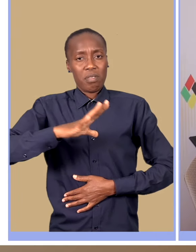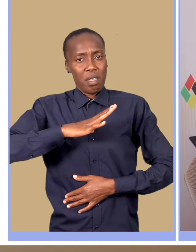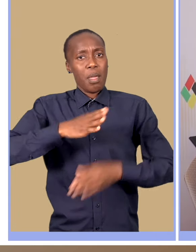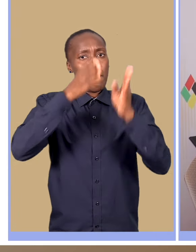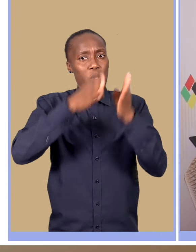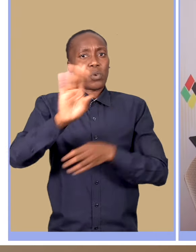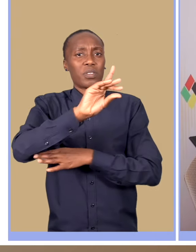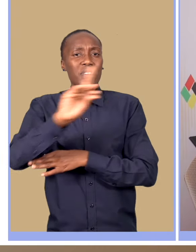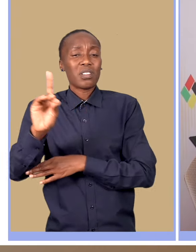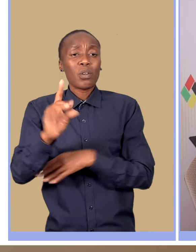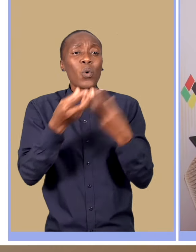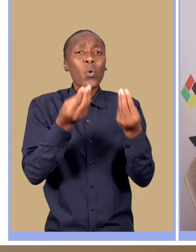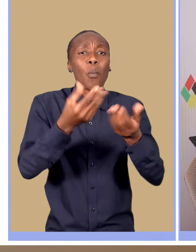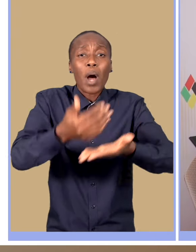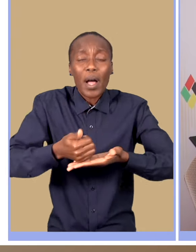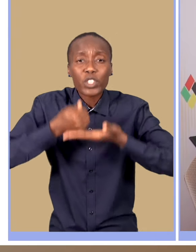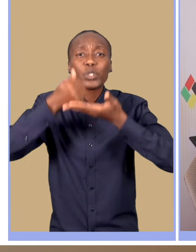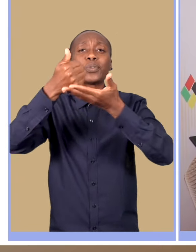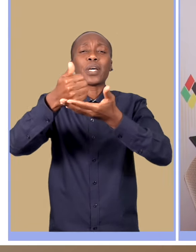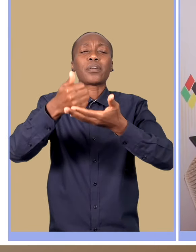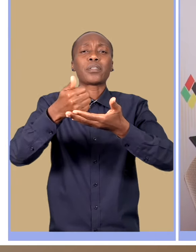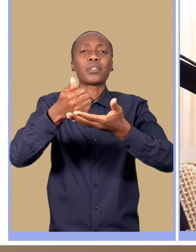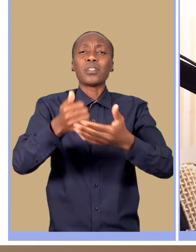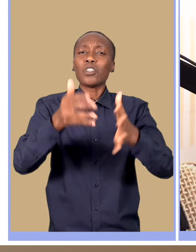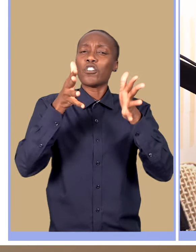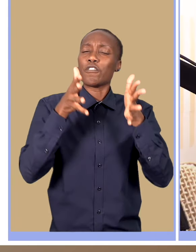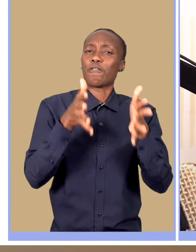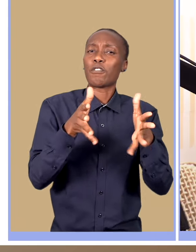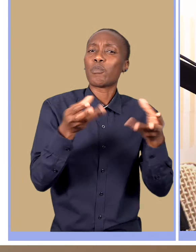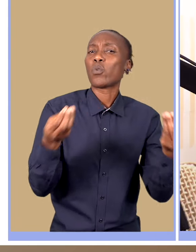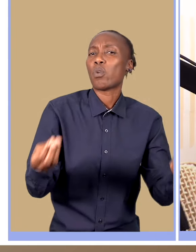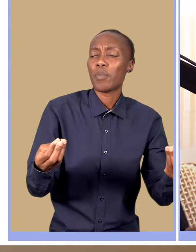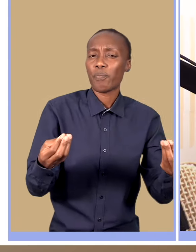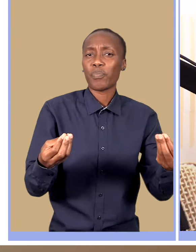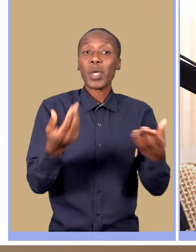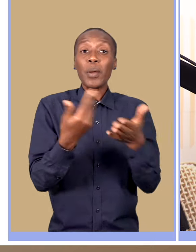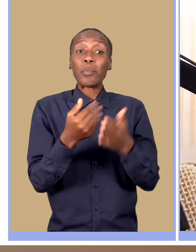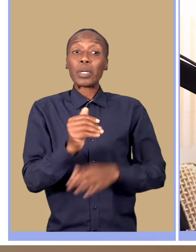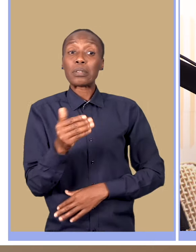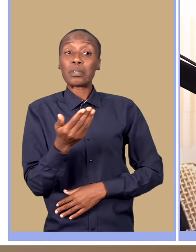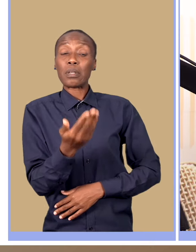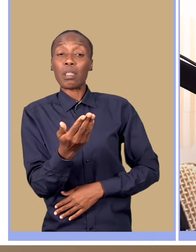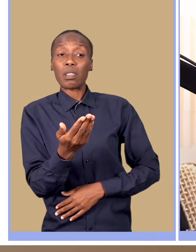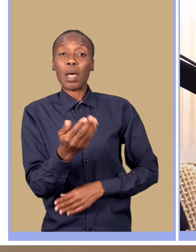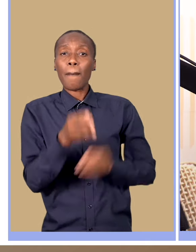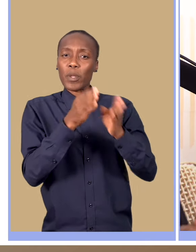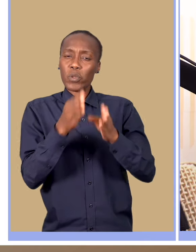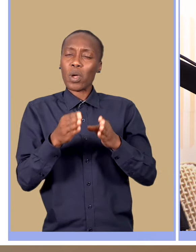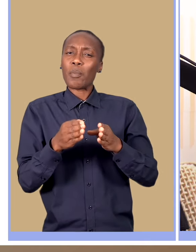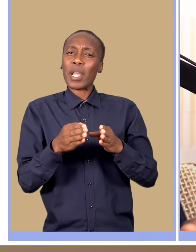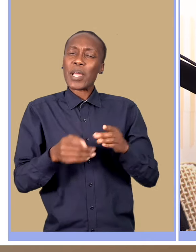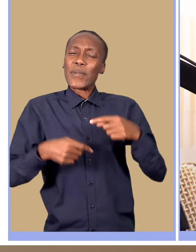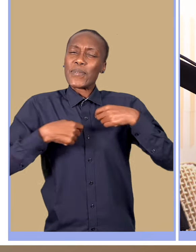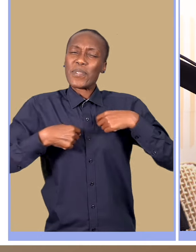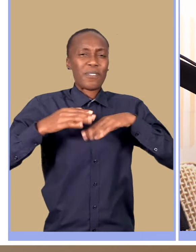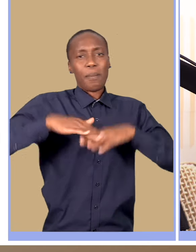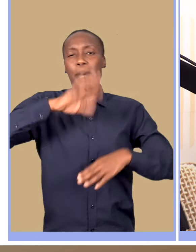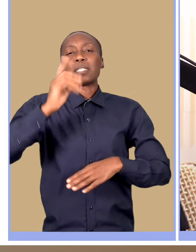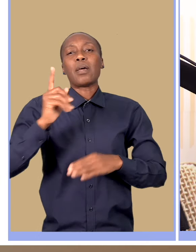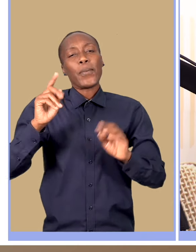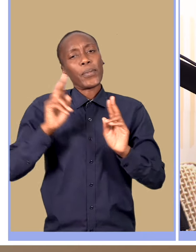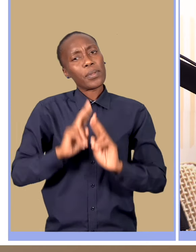como proceder, não é? De forma correta, de tal forma que o impacto sobre a vida desta pessoa possa ser minimizado ao